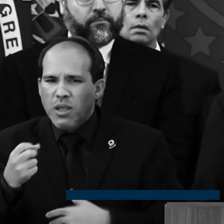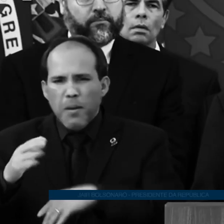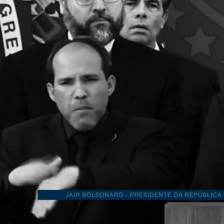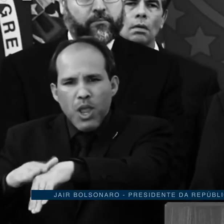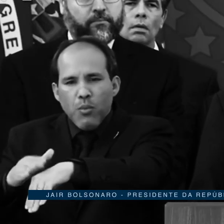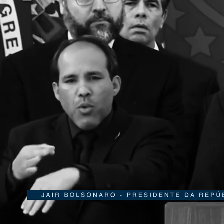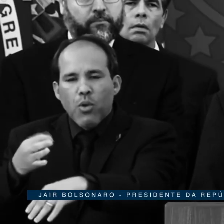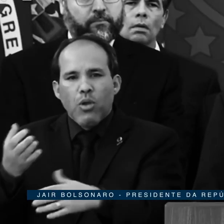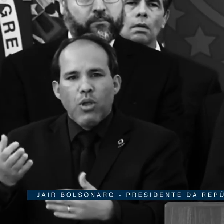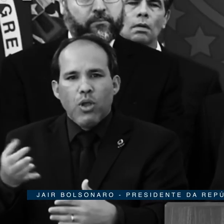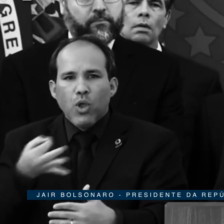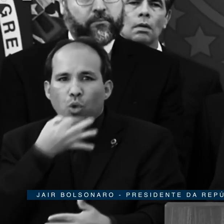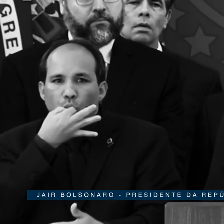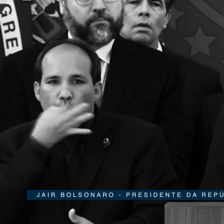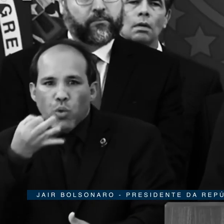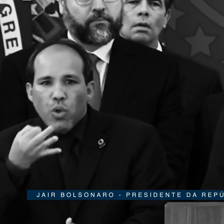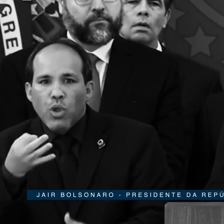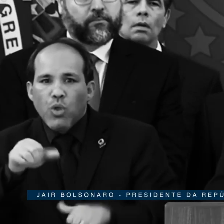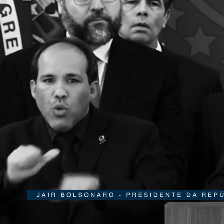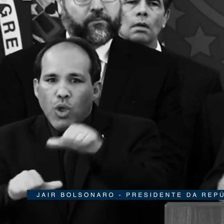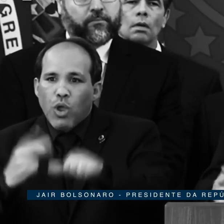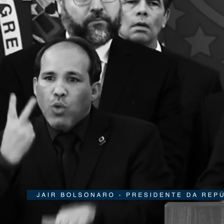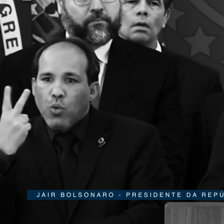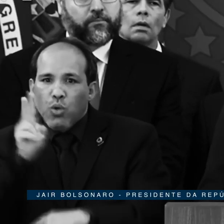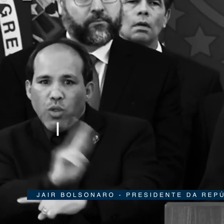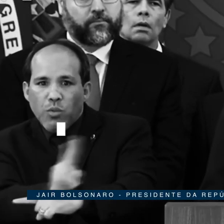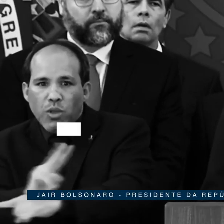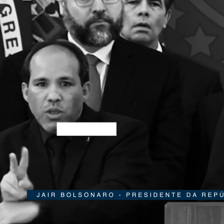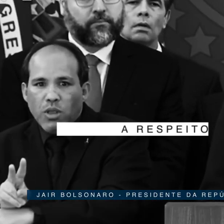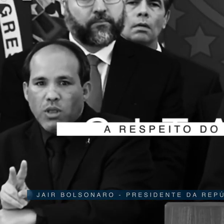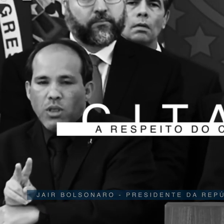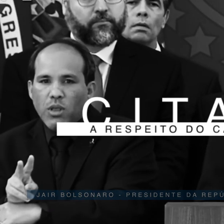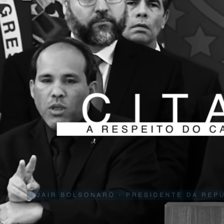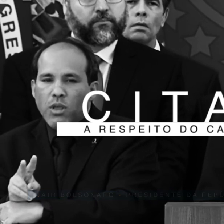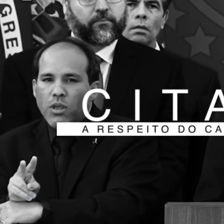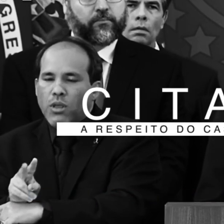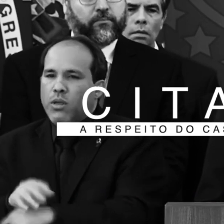Sugerir a troca de dois superintendentes entre 27.